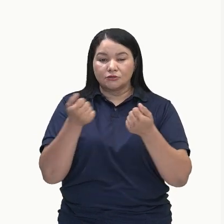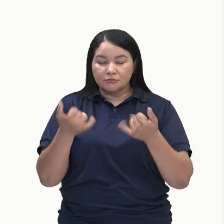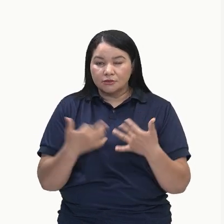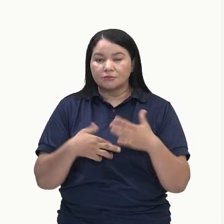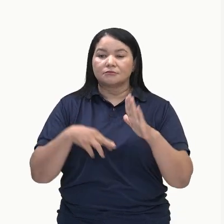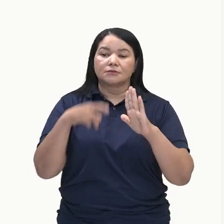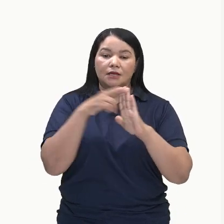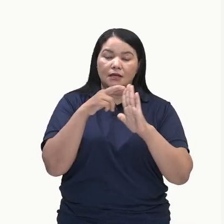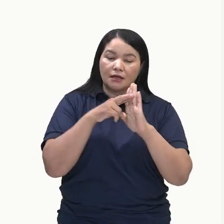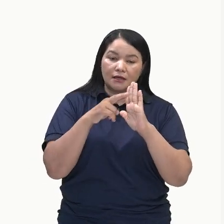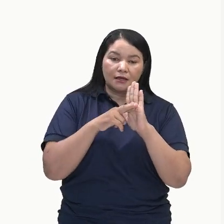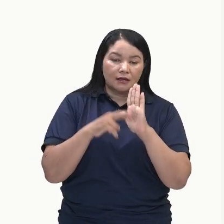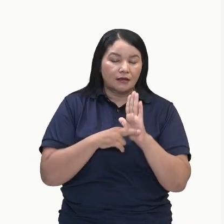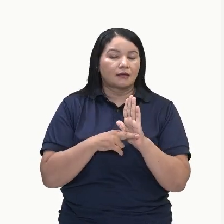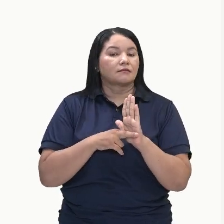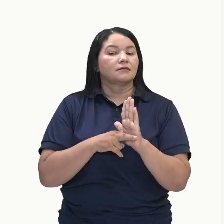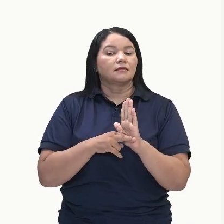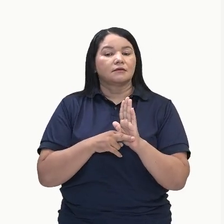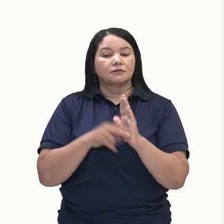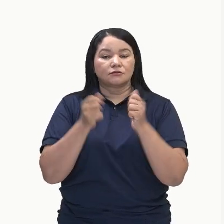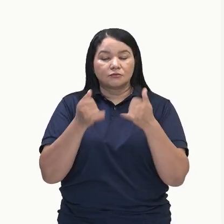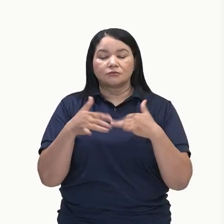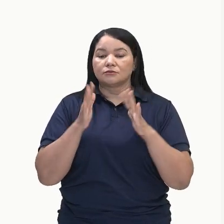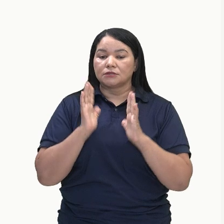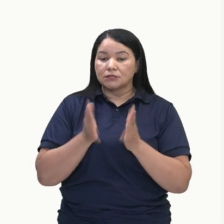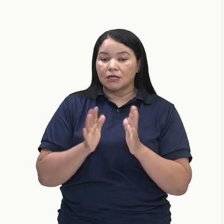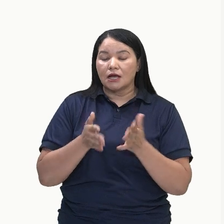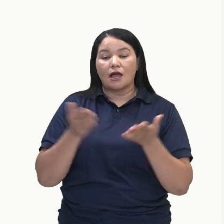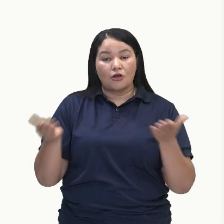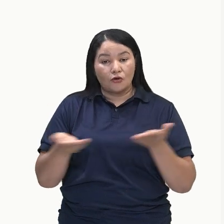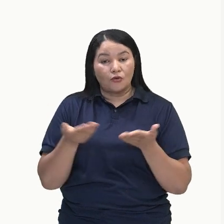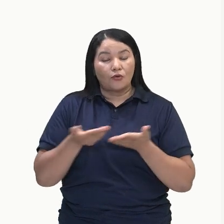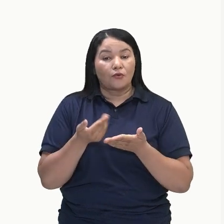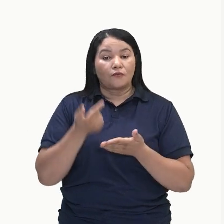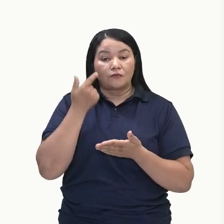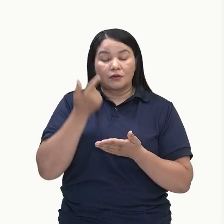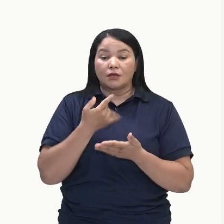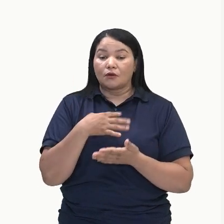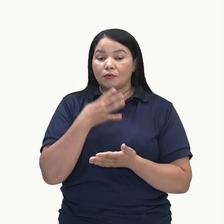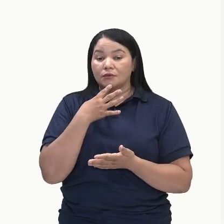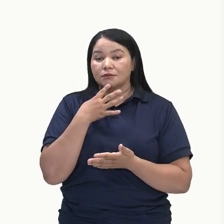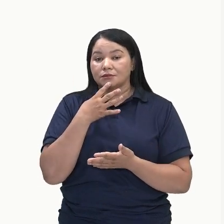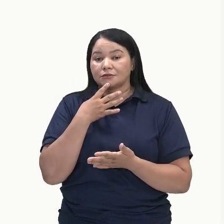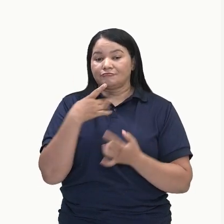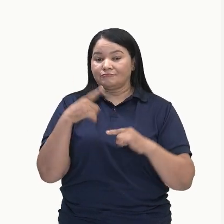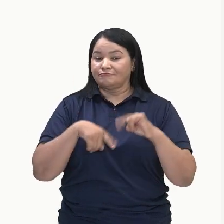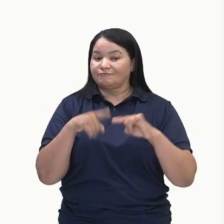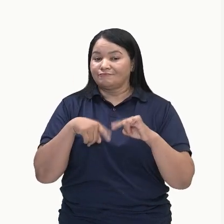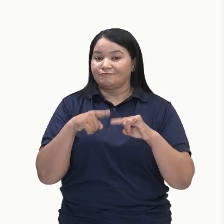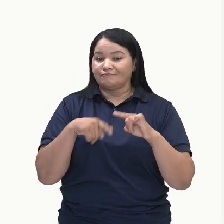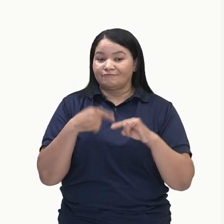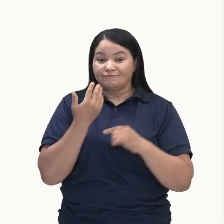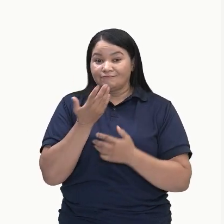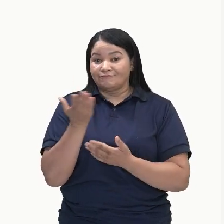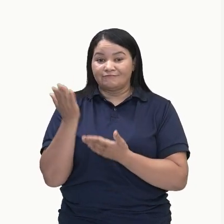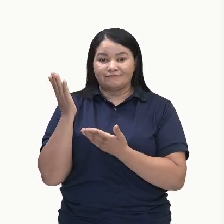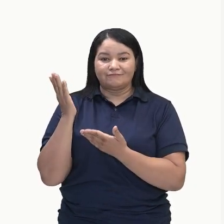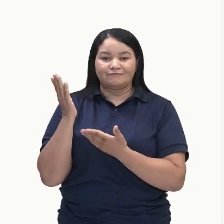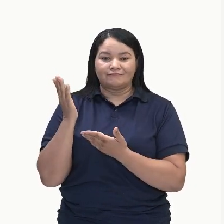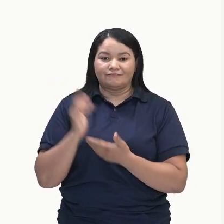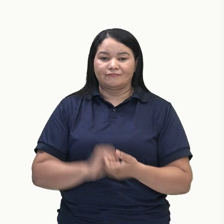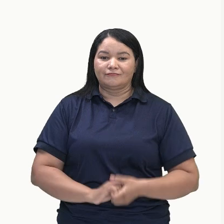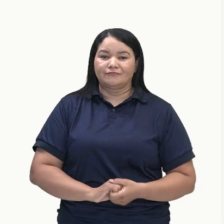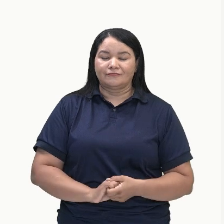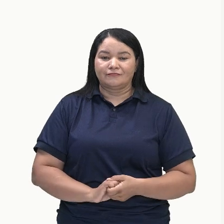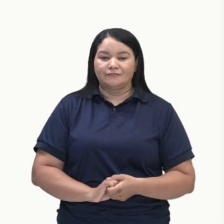vimos aí a condição de existência de um triângulo, chegou a hora de conhecermos os elementos que formam aí